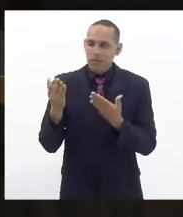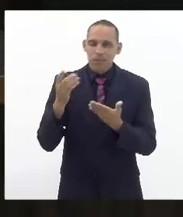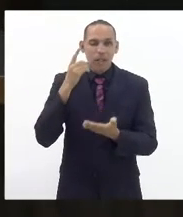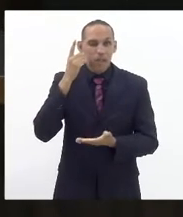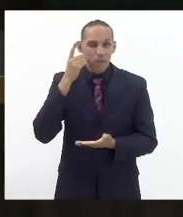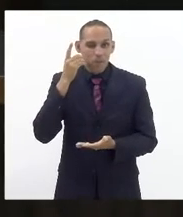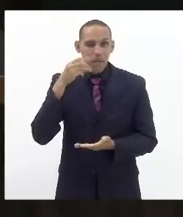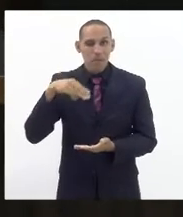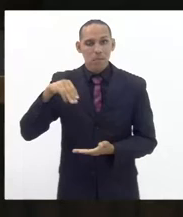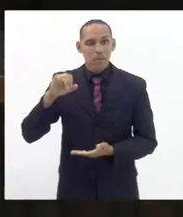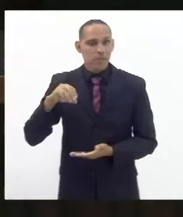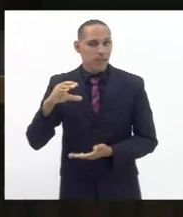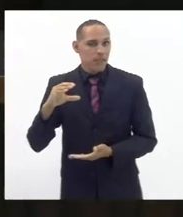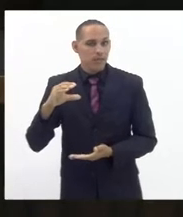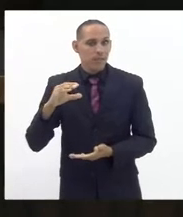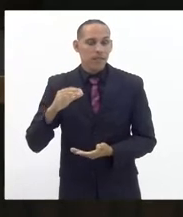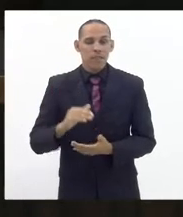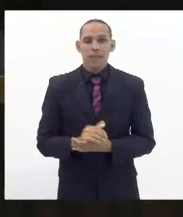Deputado Carlos Mink.